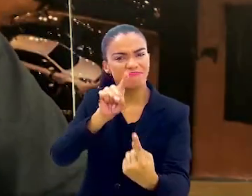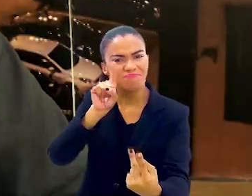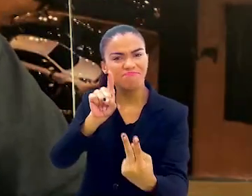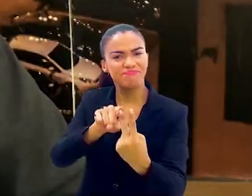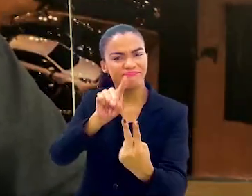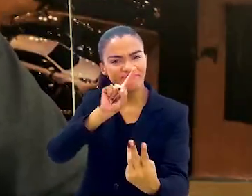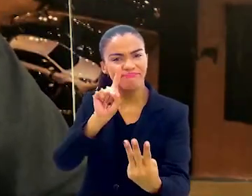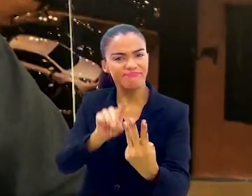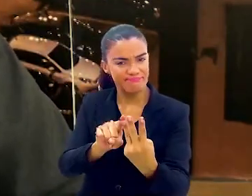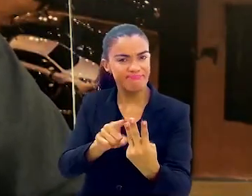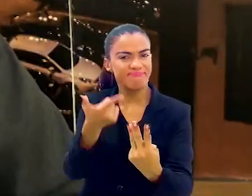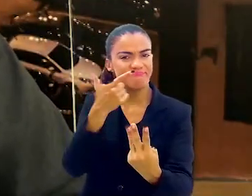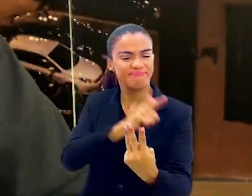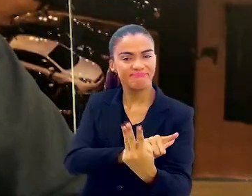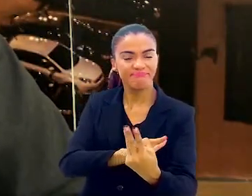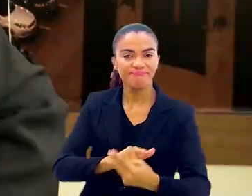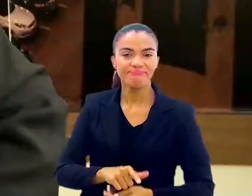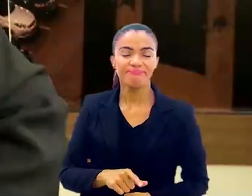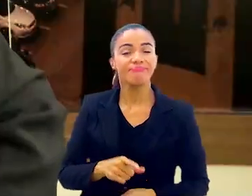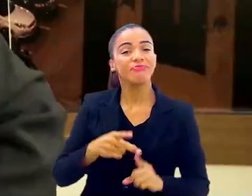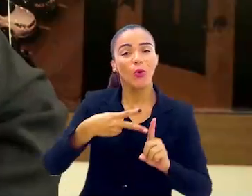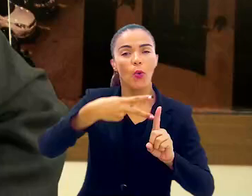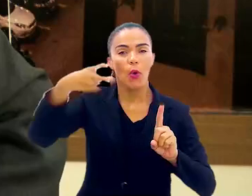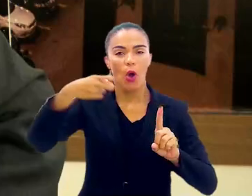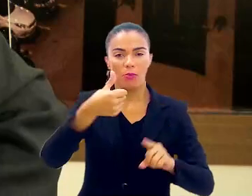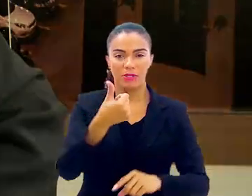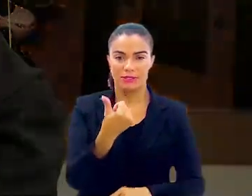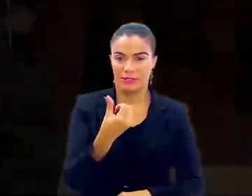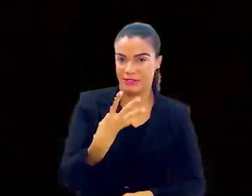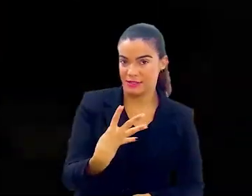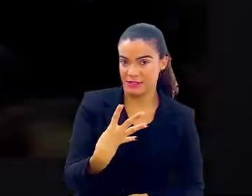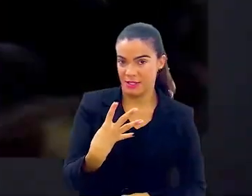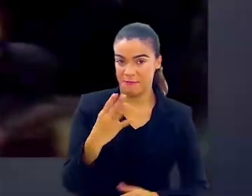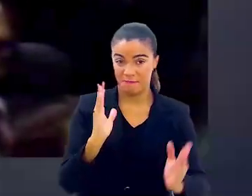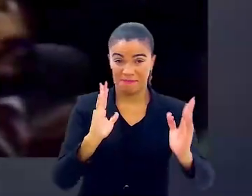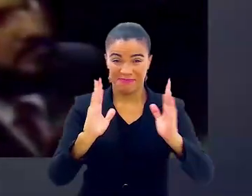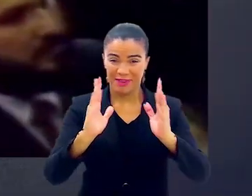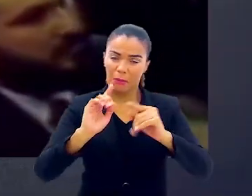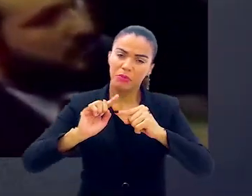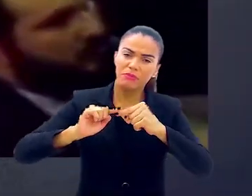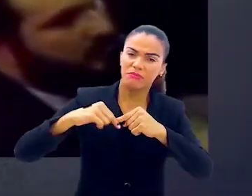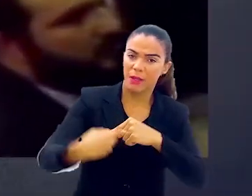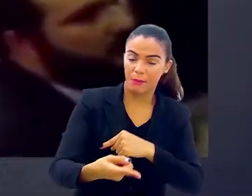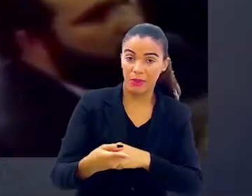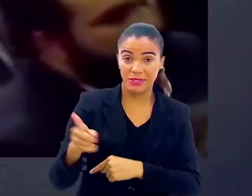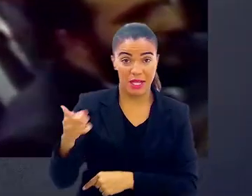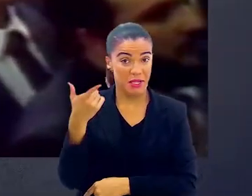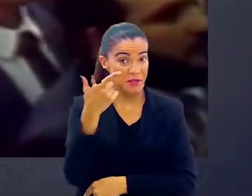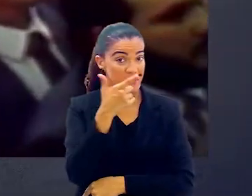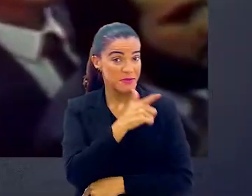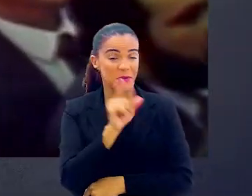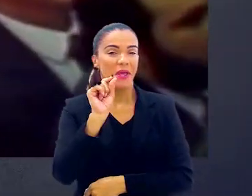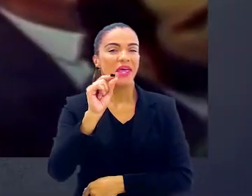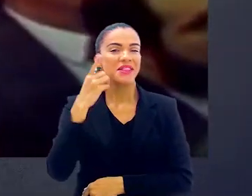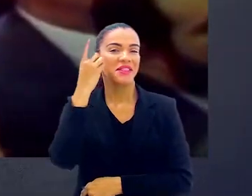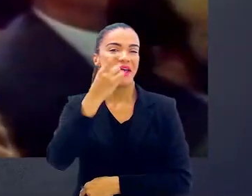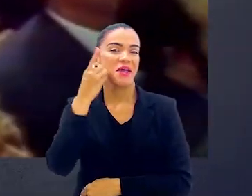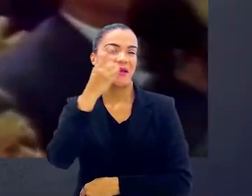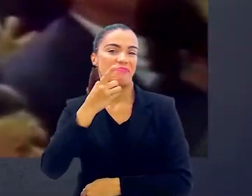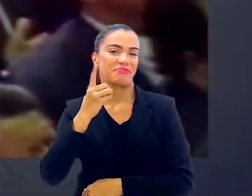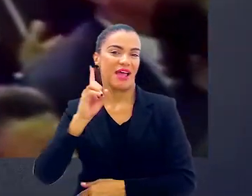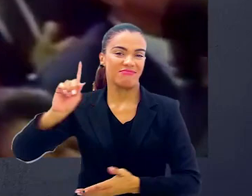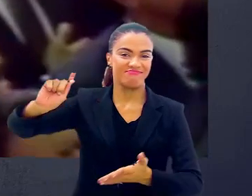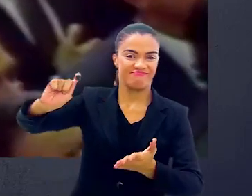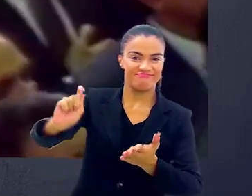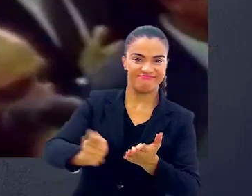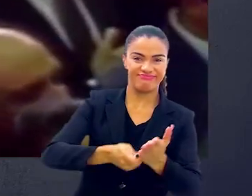luta contra o golpe de 64. Né? Tempos depois, Paulo Ramos veio a ser um dos que ajudaram a